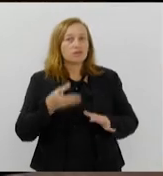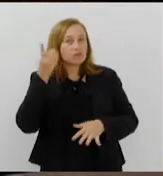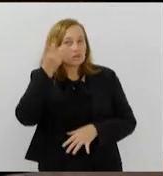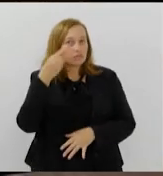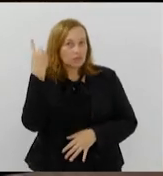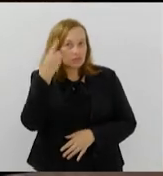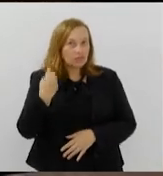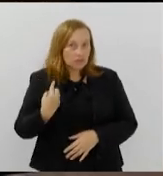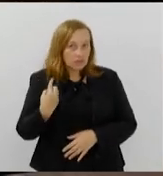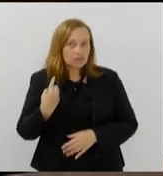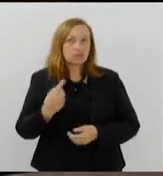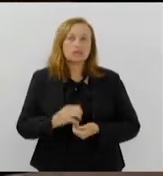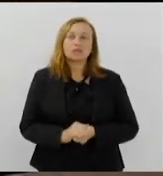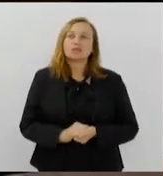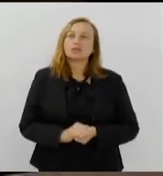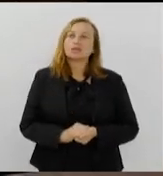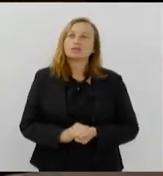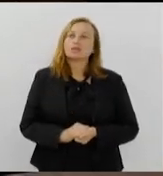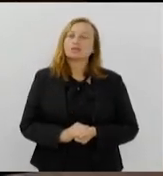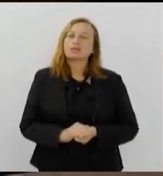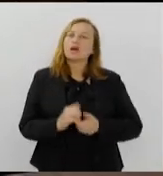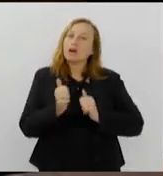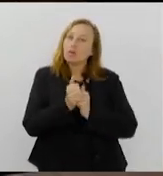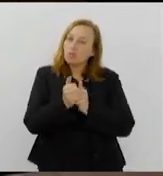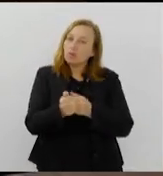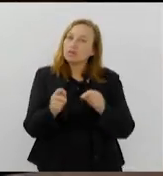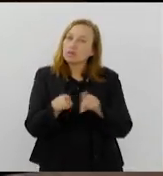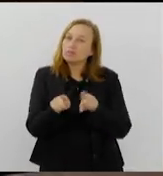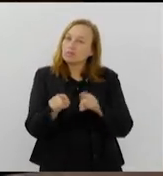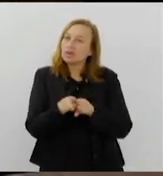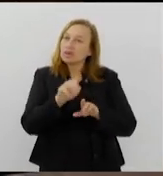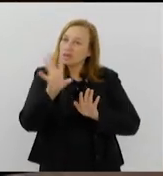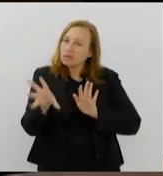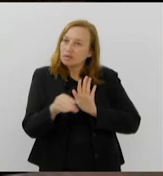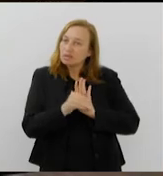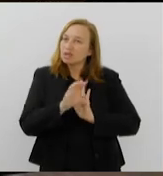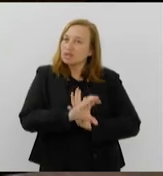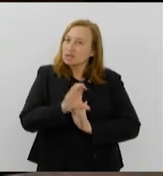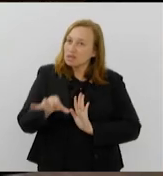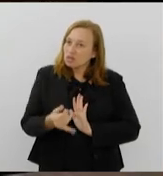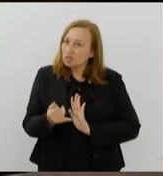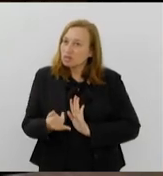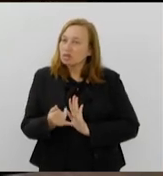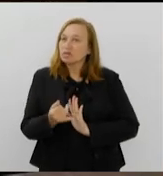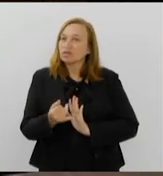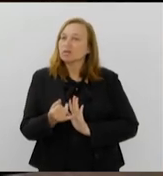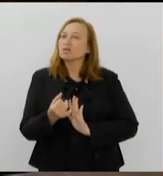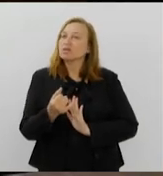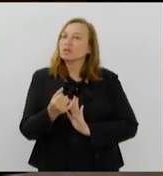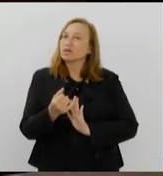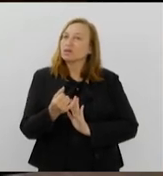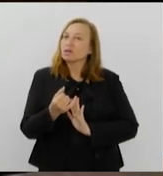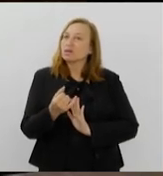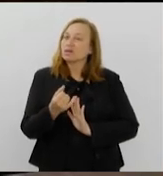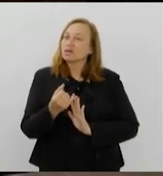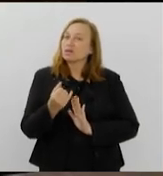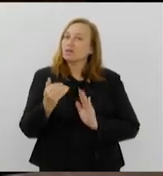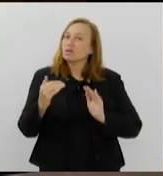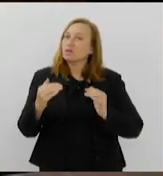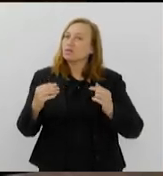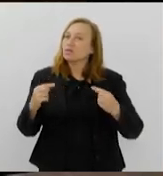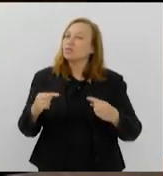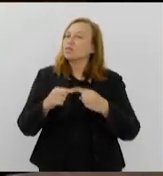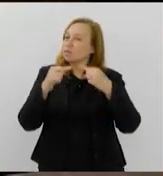Dani Monteiro, que disse que acompanhou também as emendas da CCJ e que elas correspondem